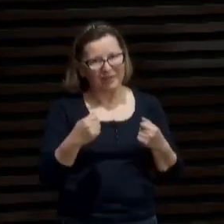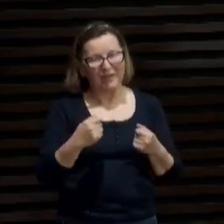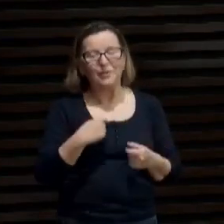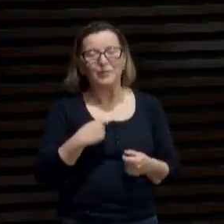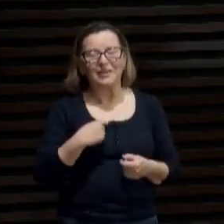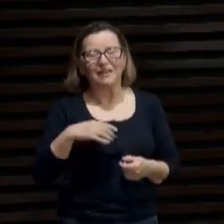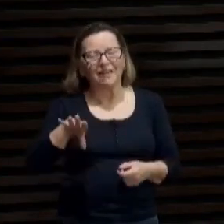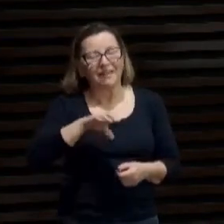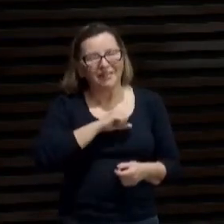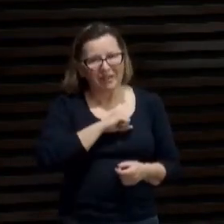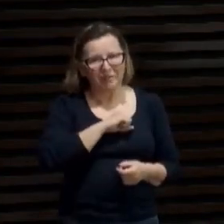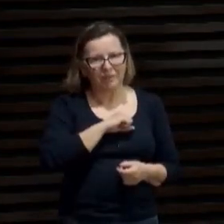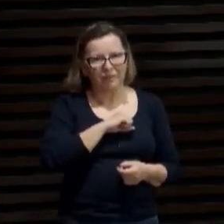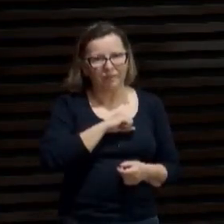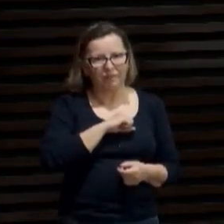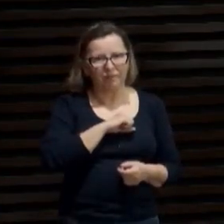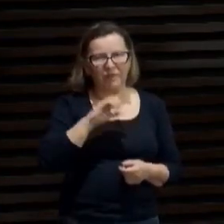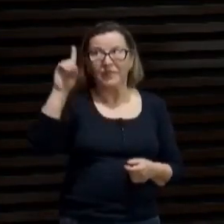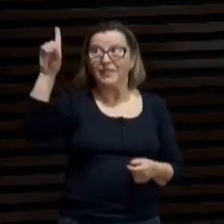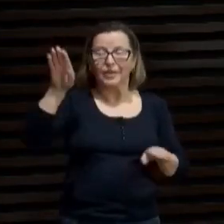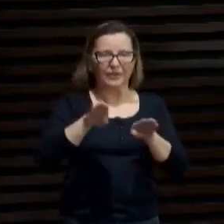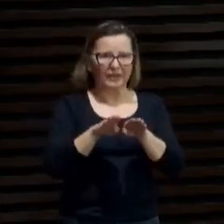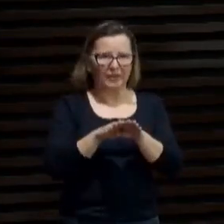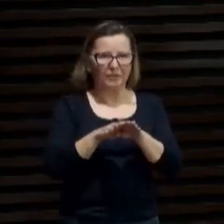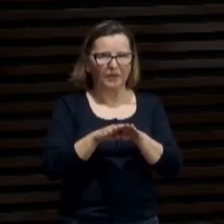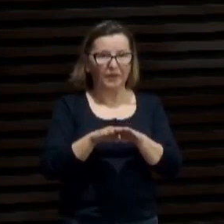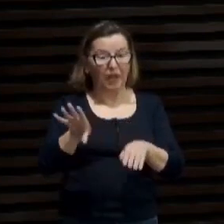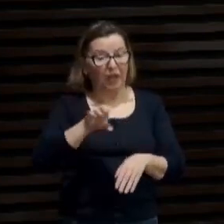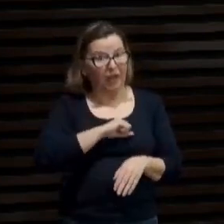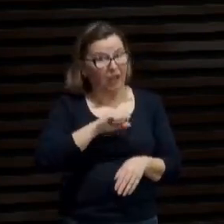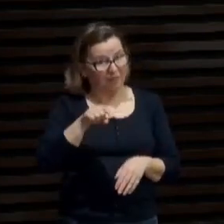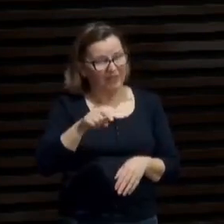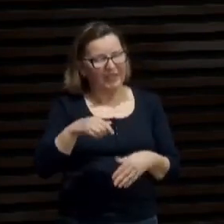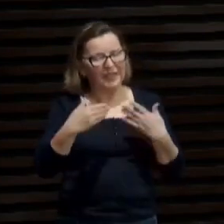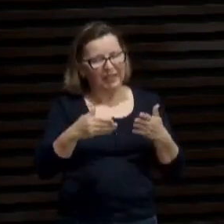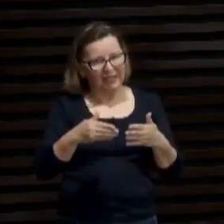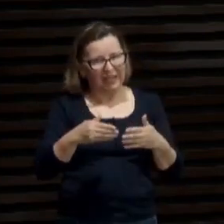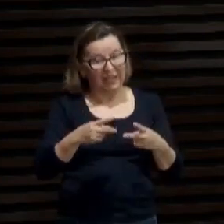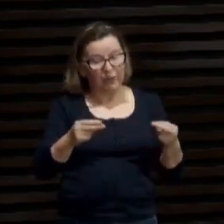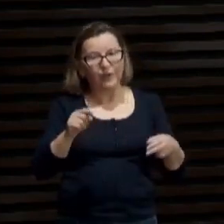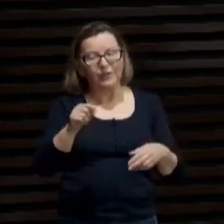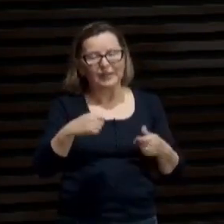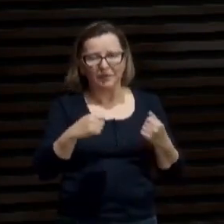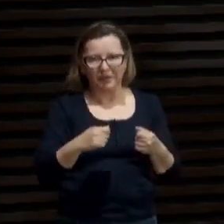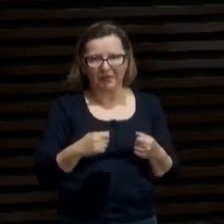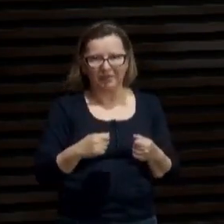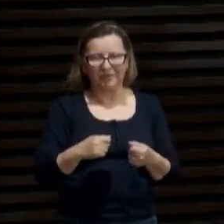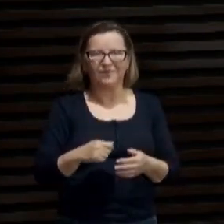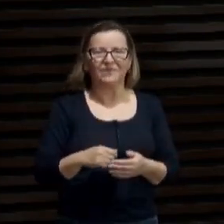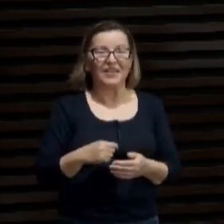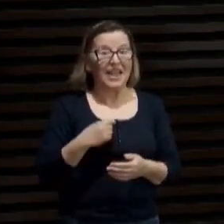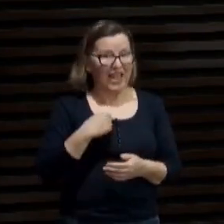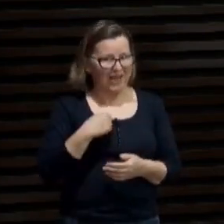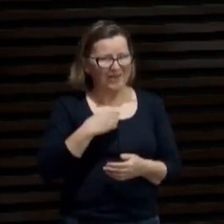Da mesma maneira é Deus, você não precisa pedir nada, Ele vai dar para você o que você precisa. Agora, eu como pai, tenho muito prazer quando meus filhos